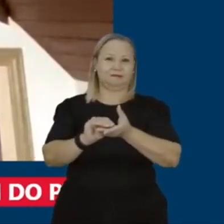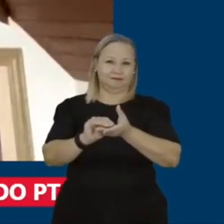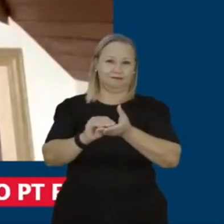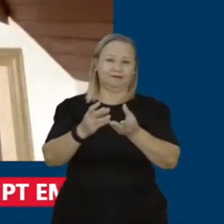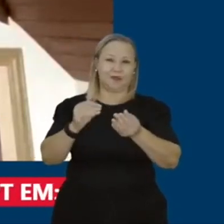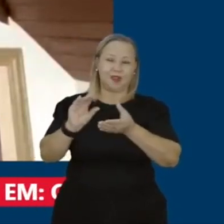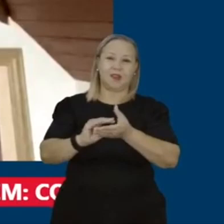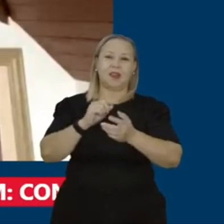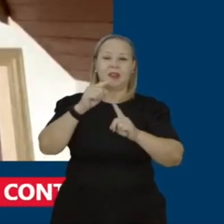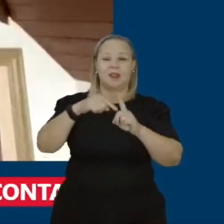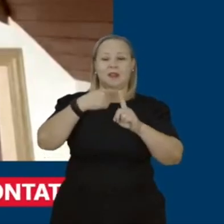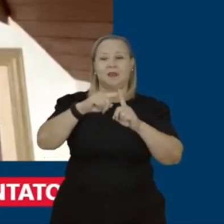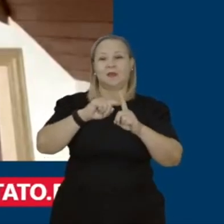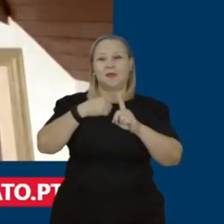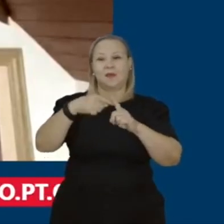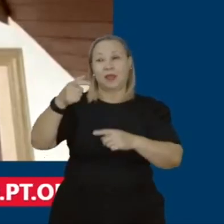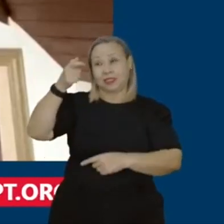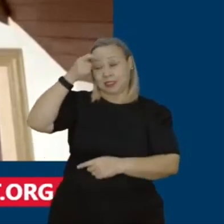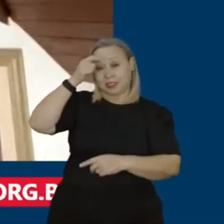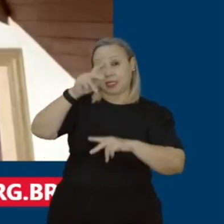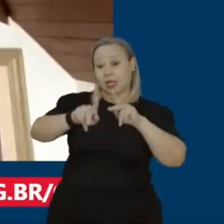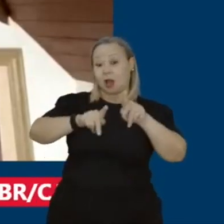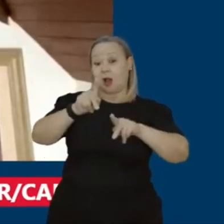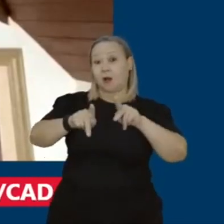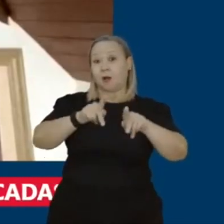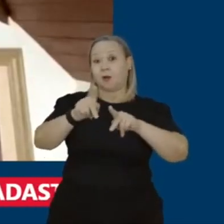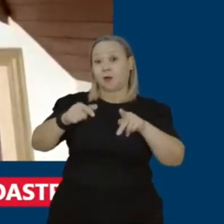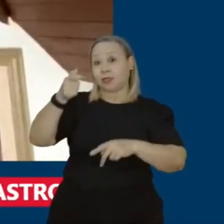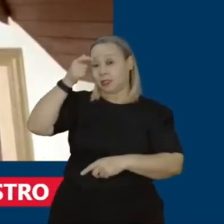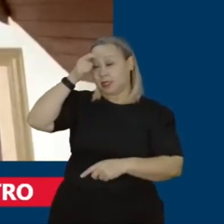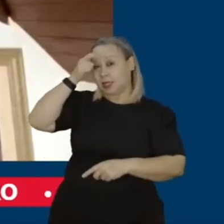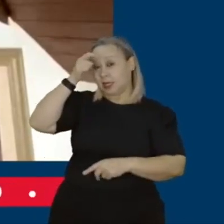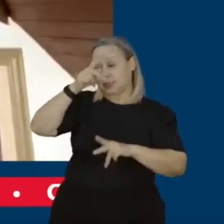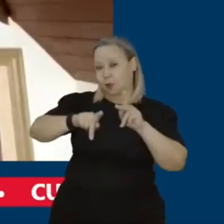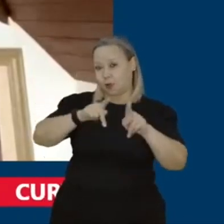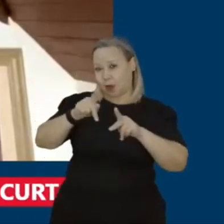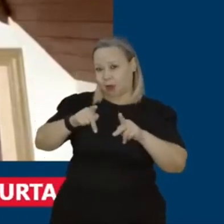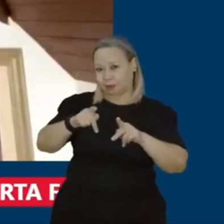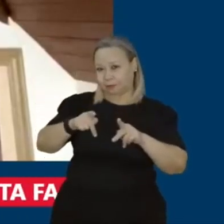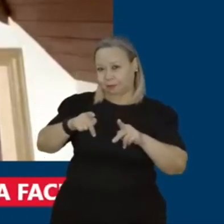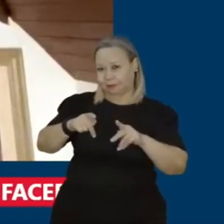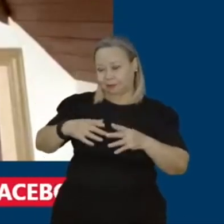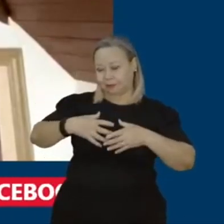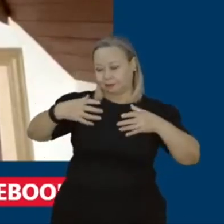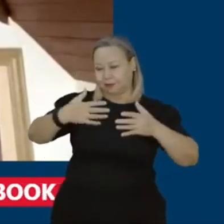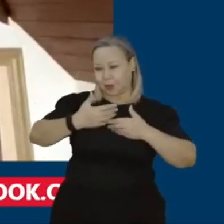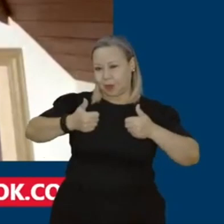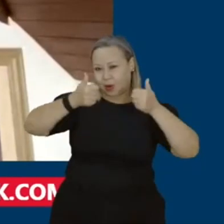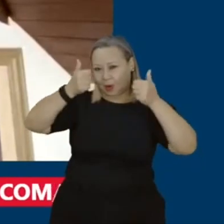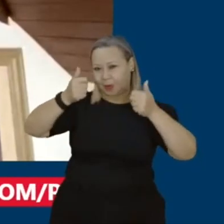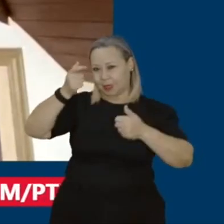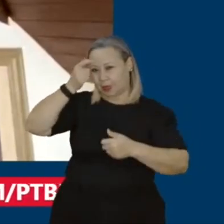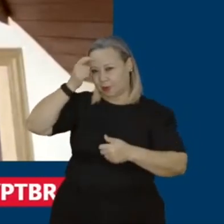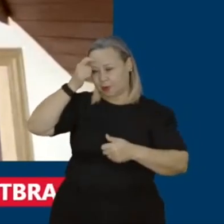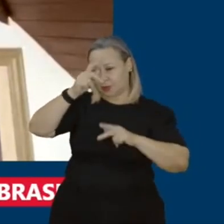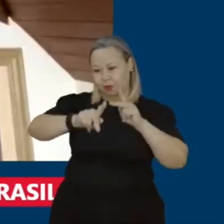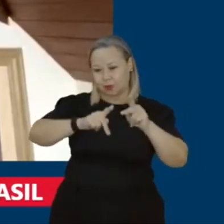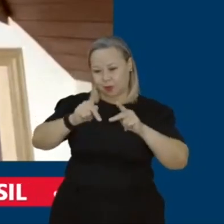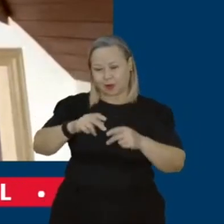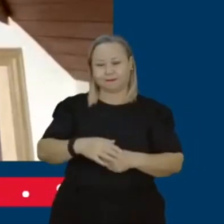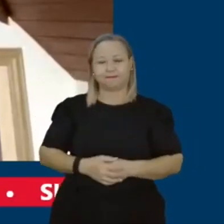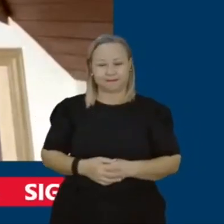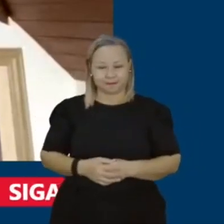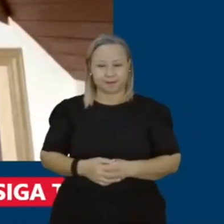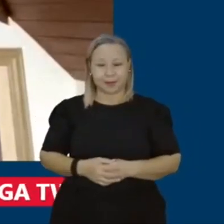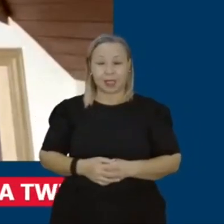no aumento do nível da consciência popular. Nós estamos batendo um papo aqui. Teremos aí uma audiência qualificada.